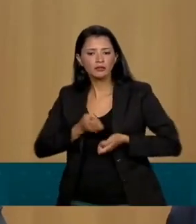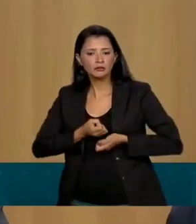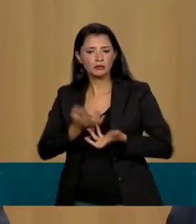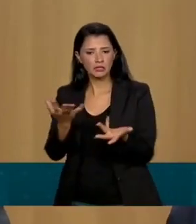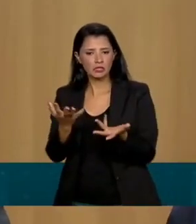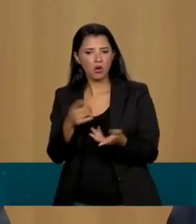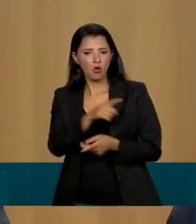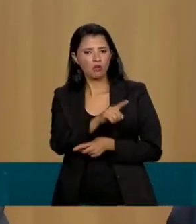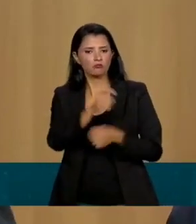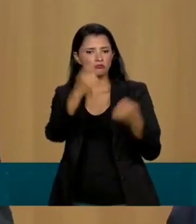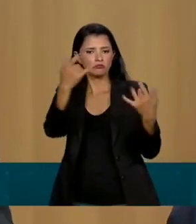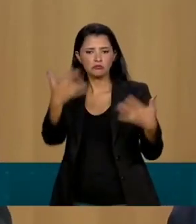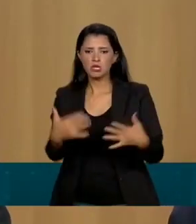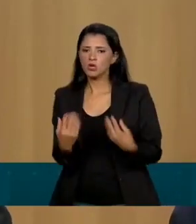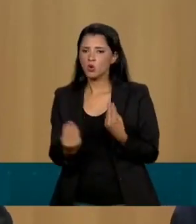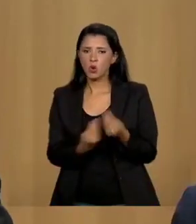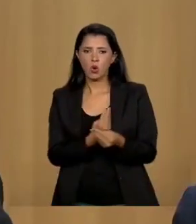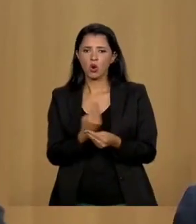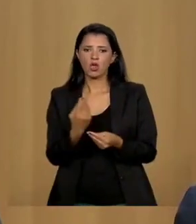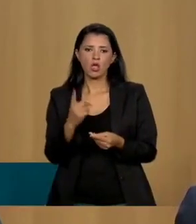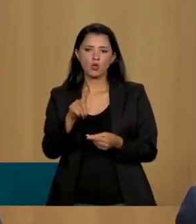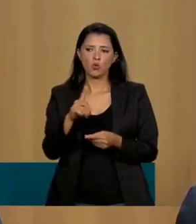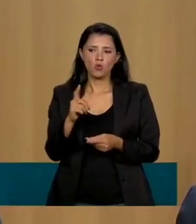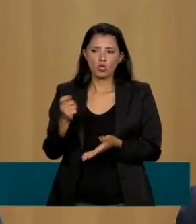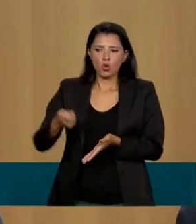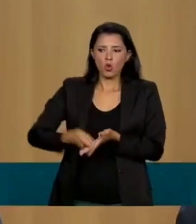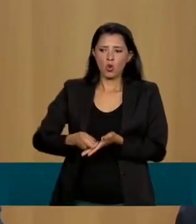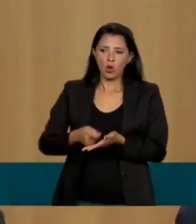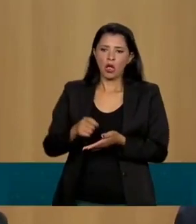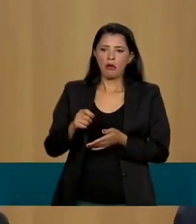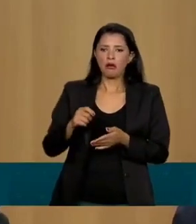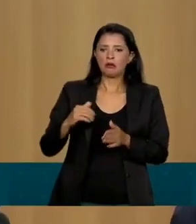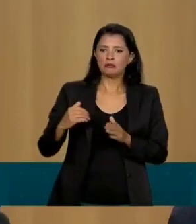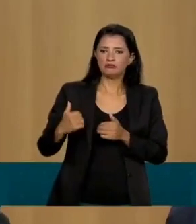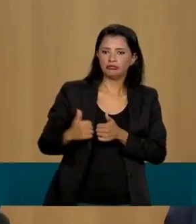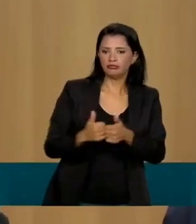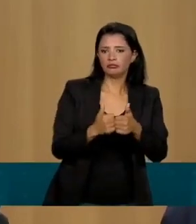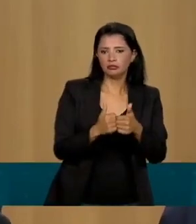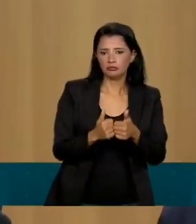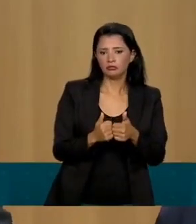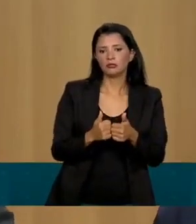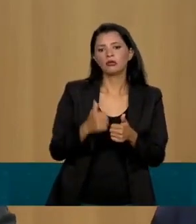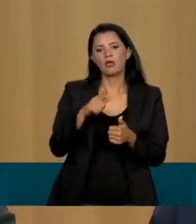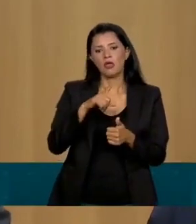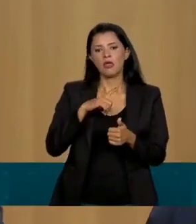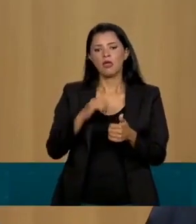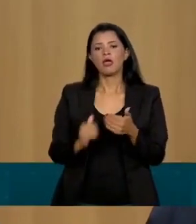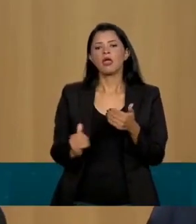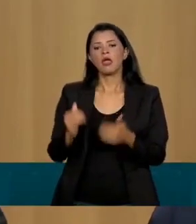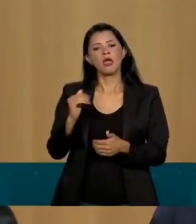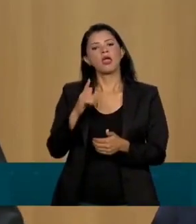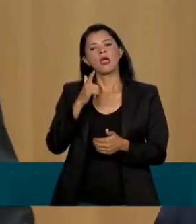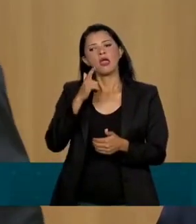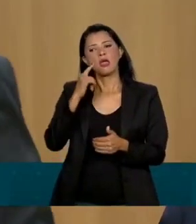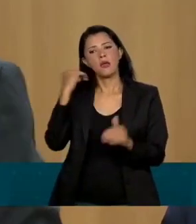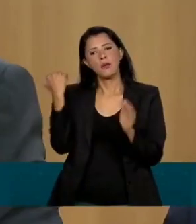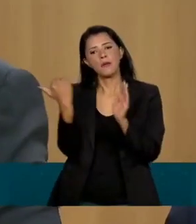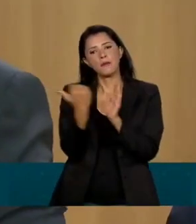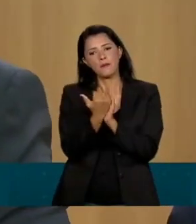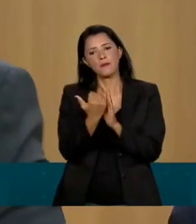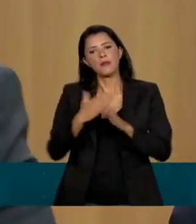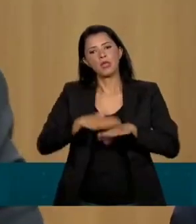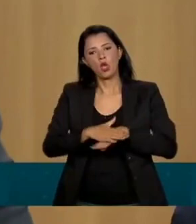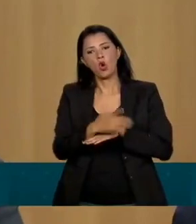ela não é incondicionada, ela é subalterna a outros